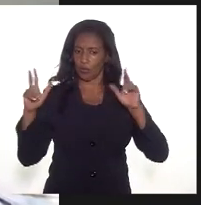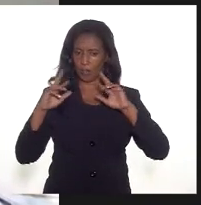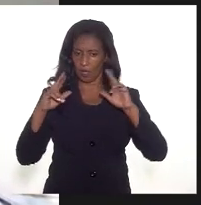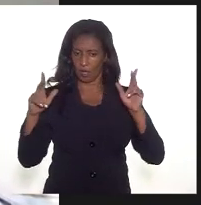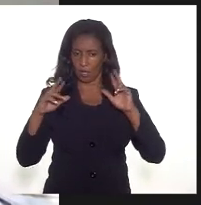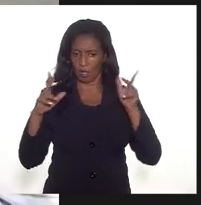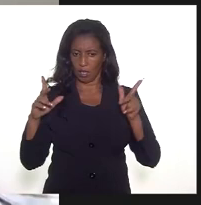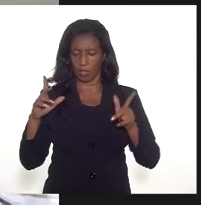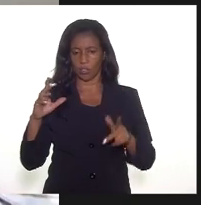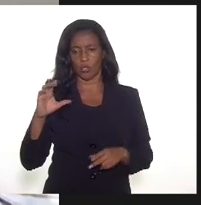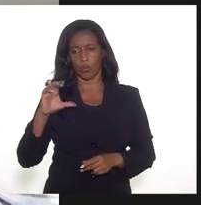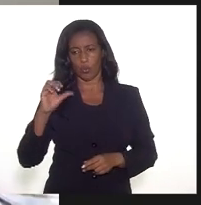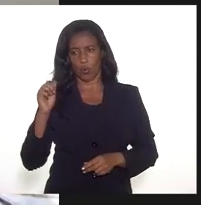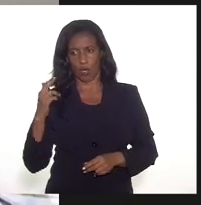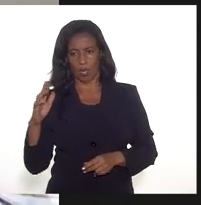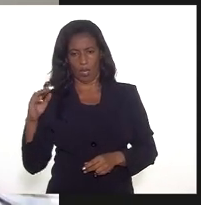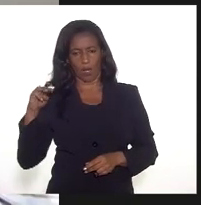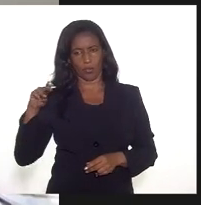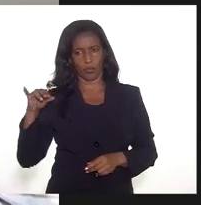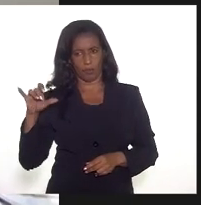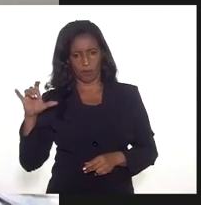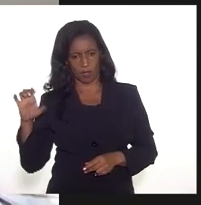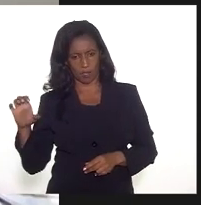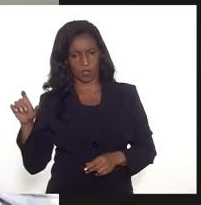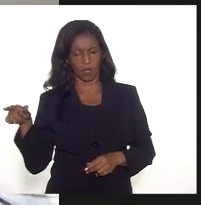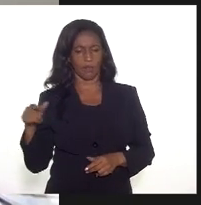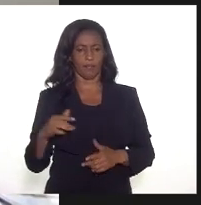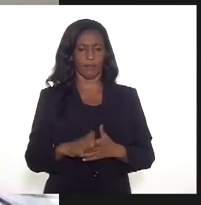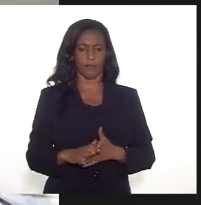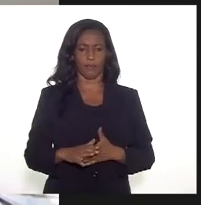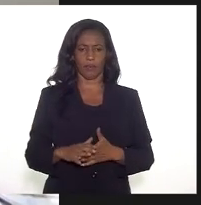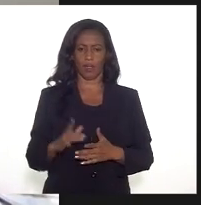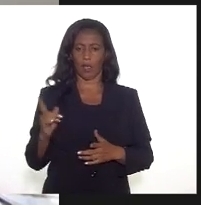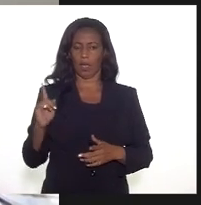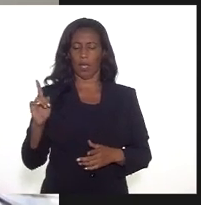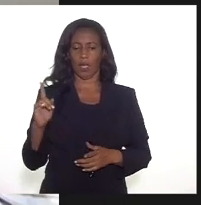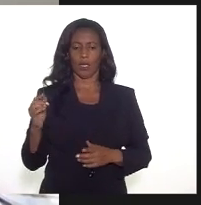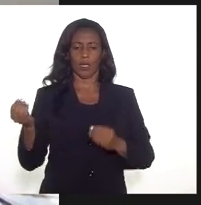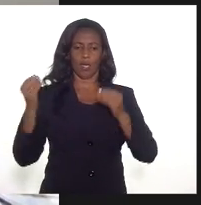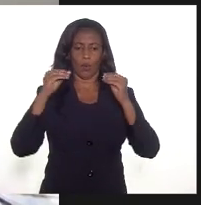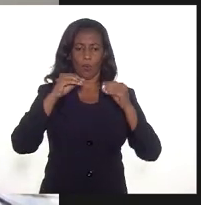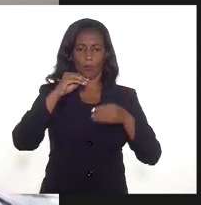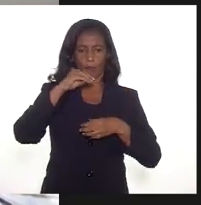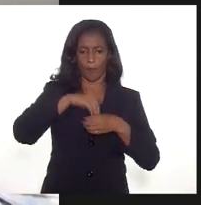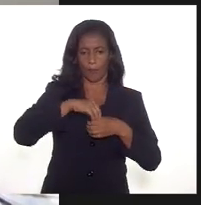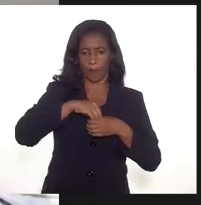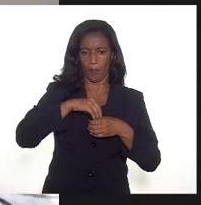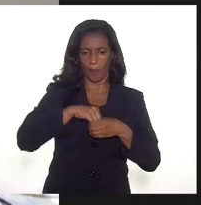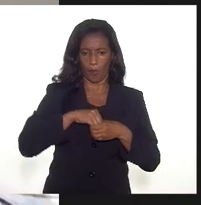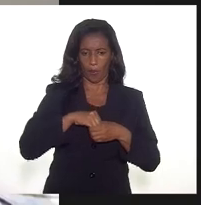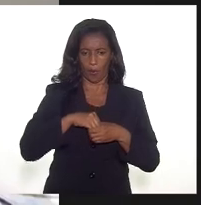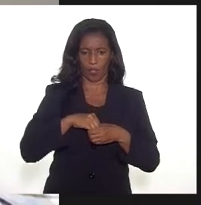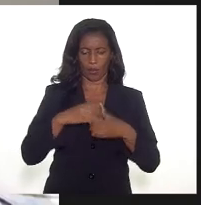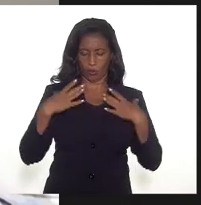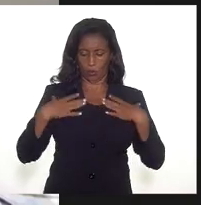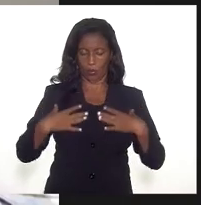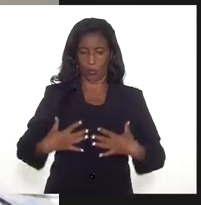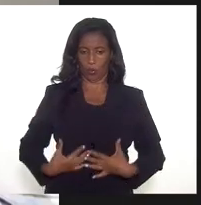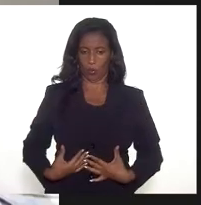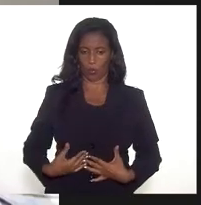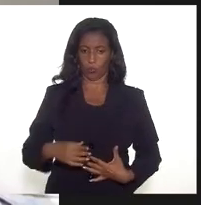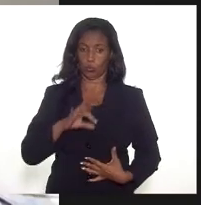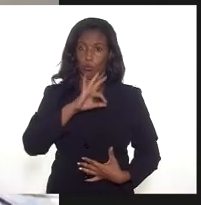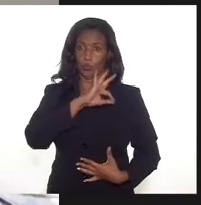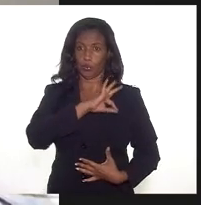deputado Carlos Mink, porque o deputado Carlos Mink não coloca as especificidades sobre os uniformes